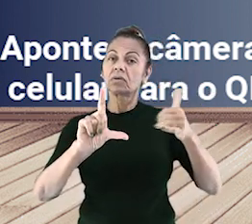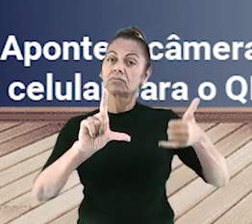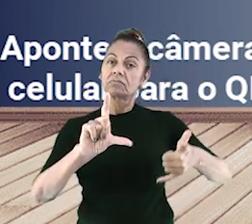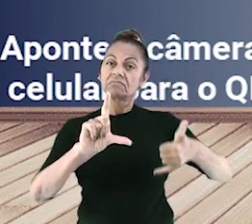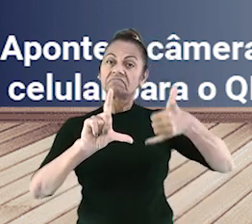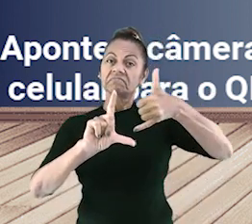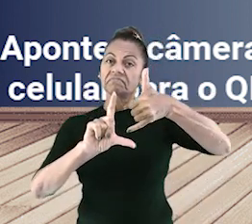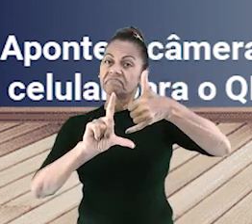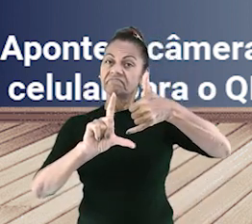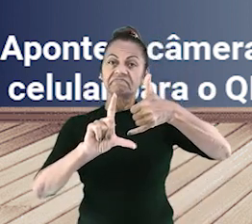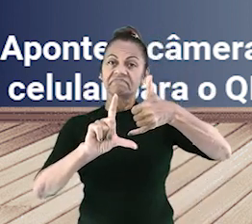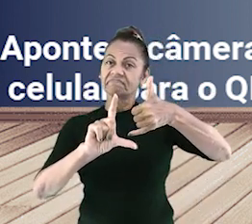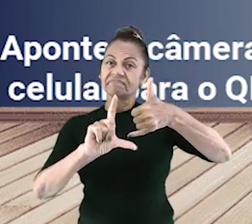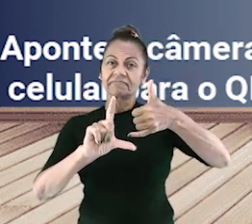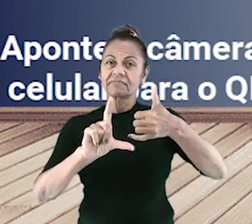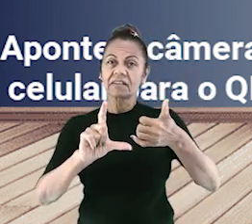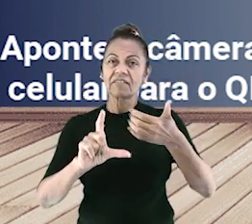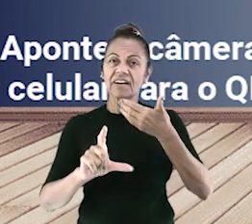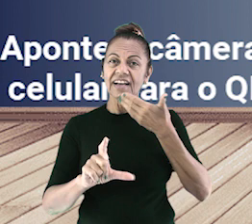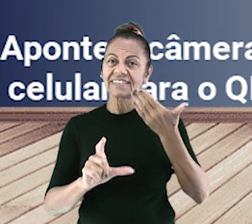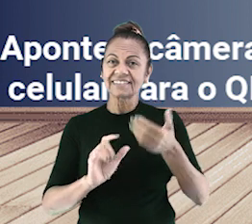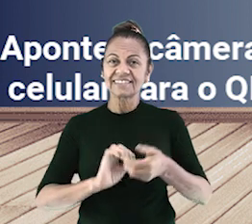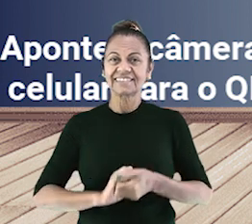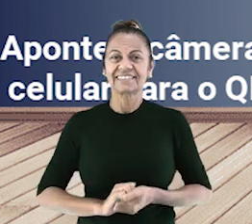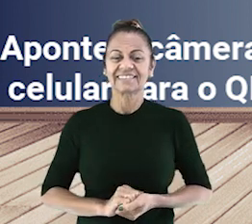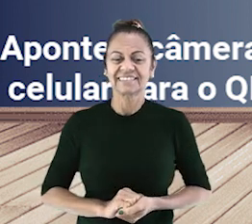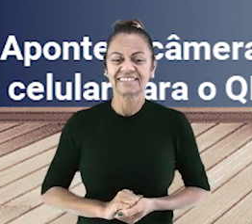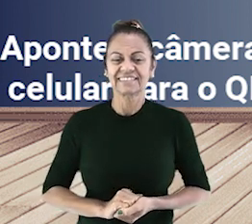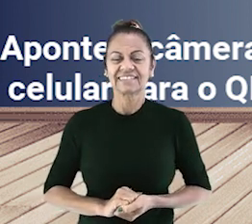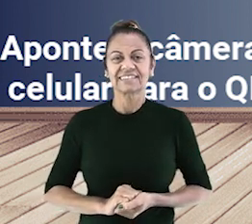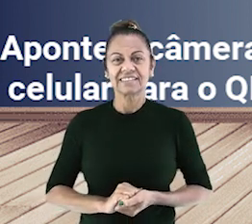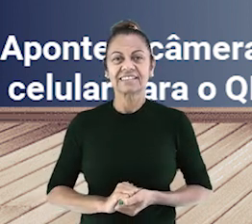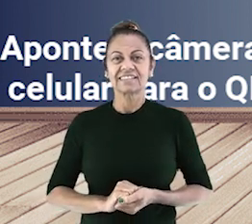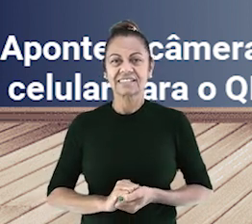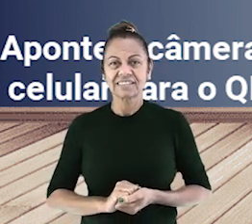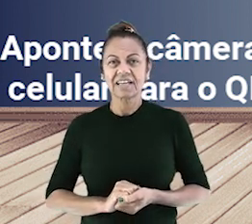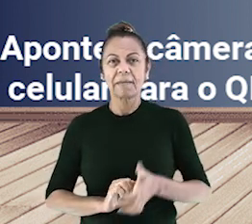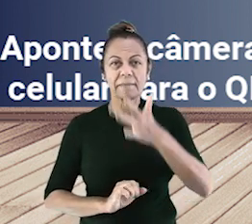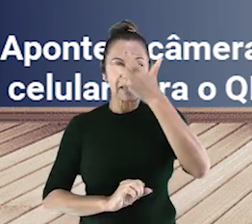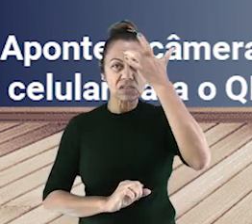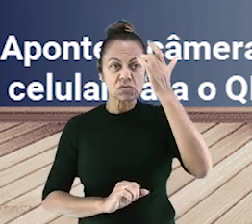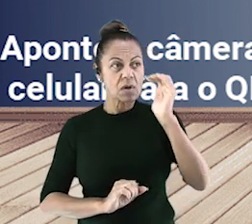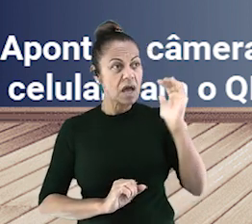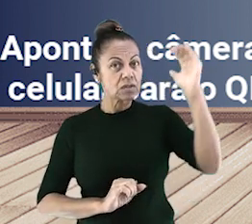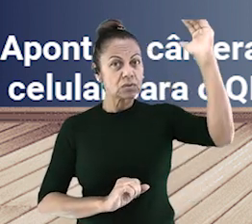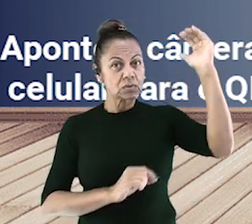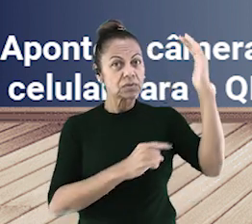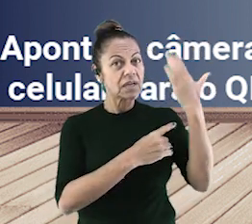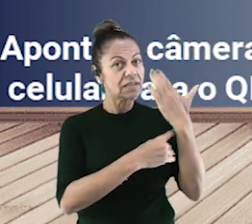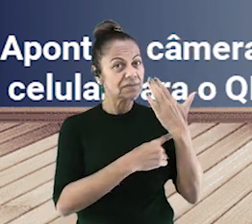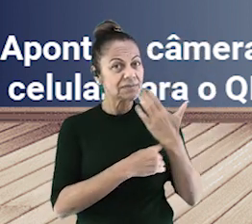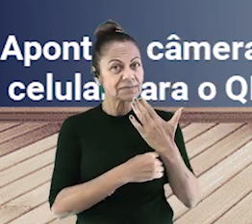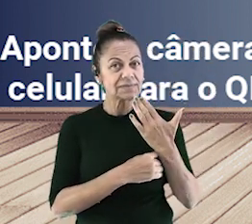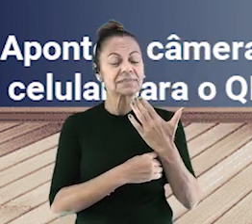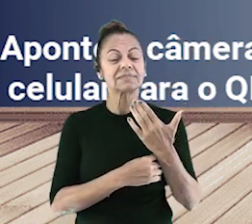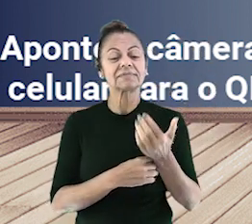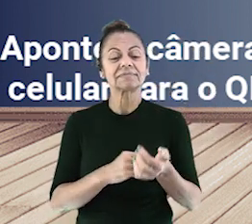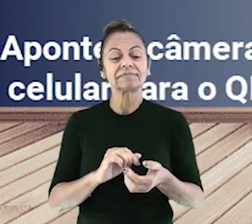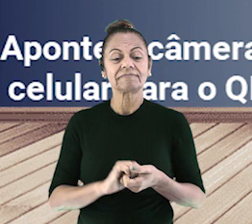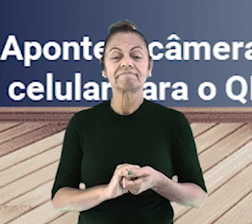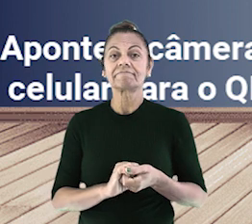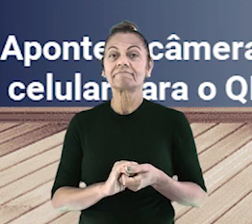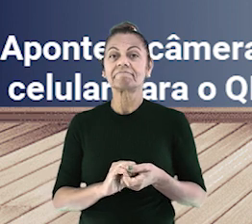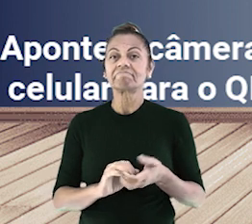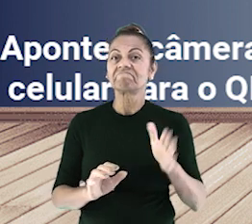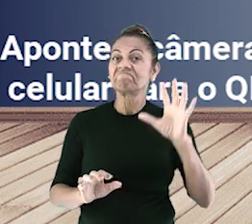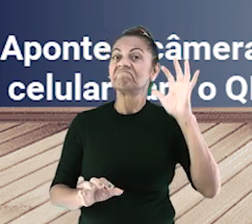para este QR Code aqui, esse símbolo que está aparecendo na sua TV. Peça ajuda a um adulto e assim, quem